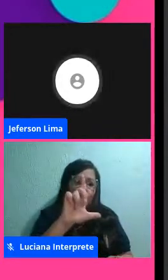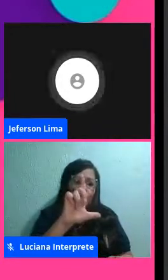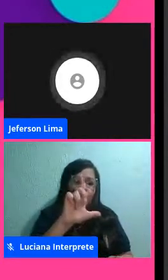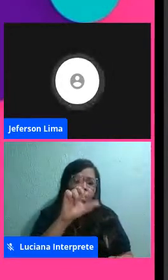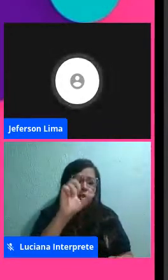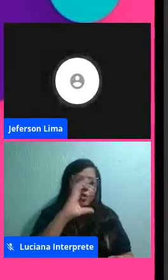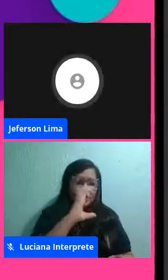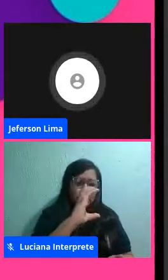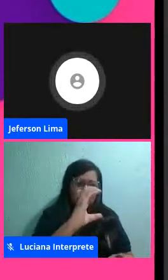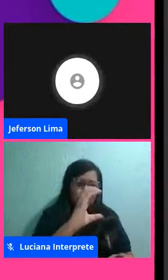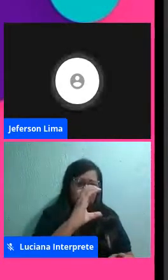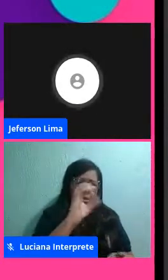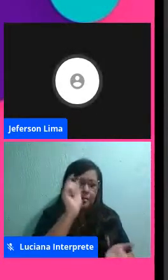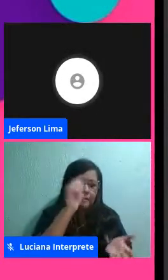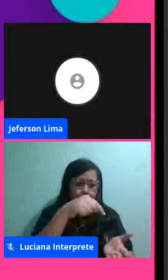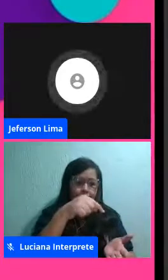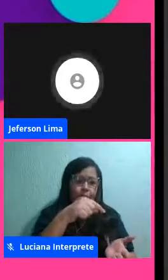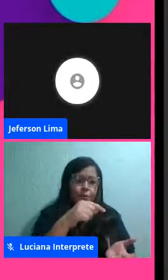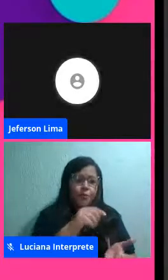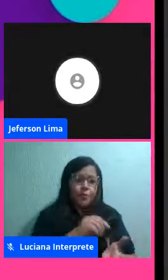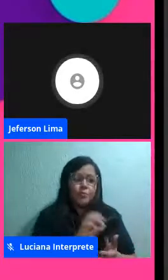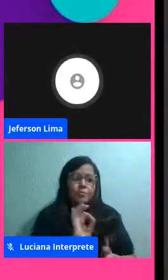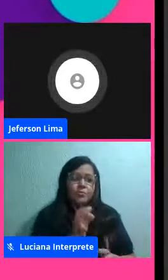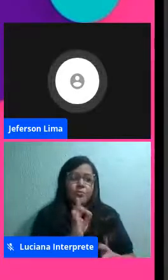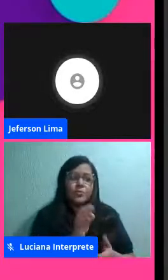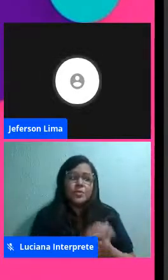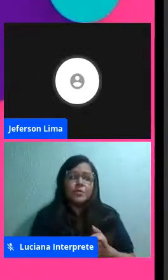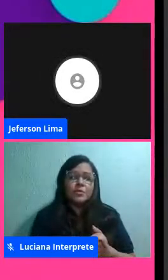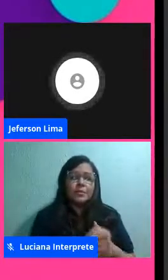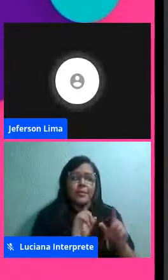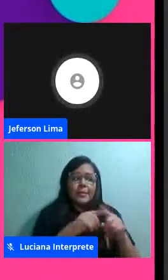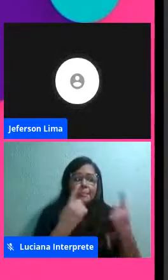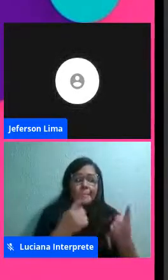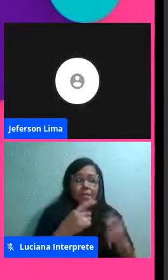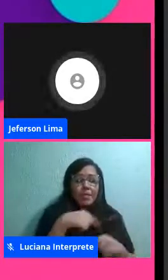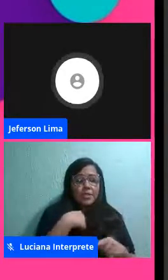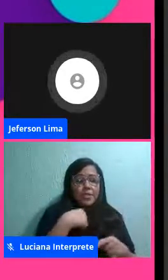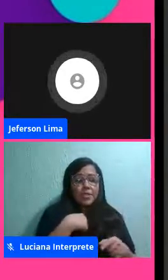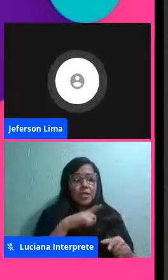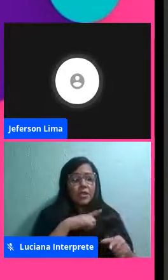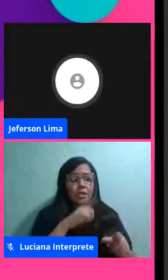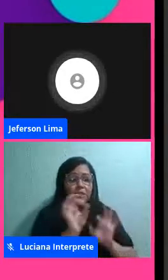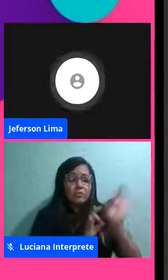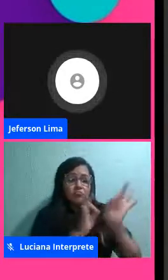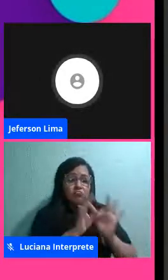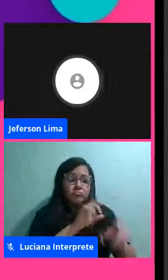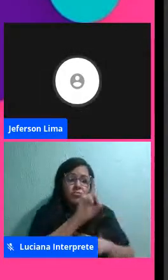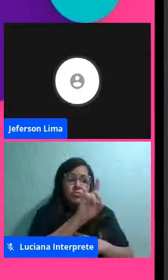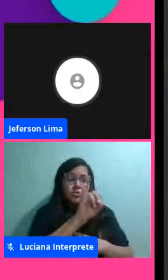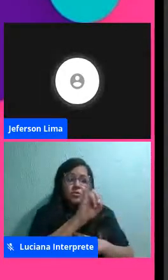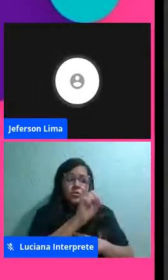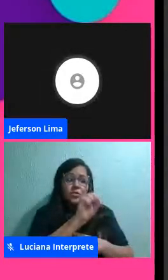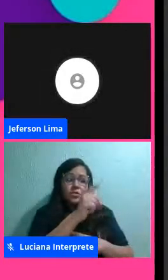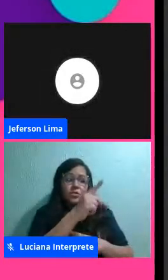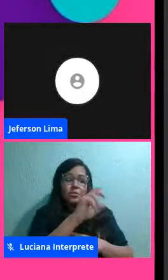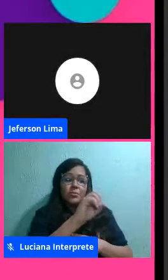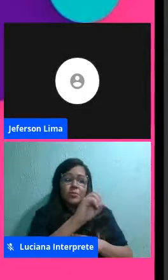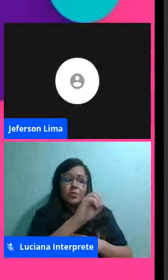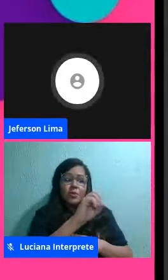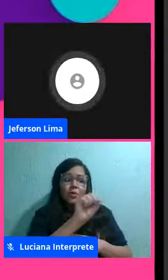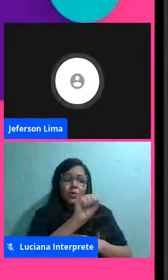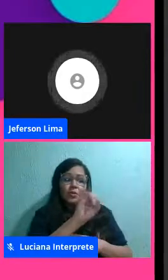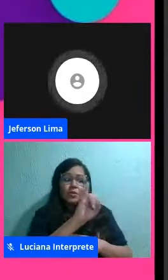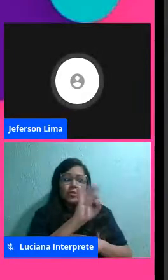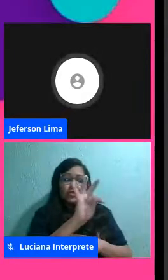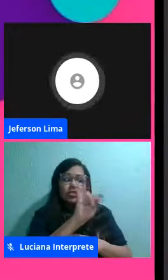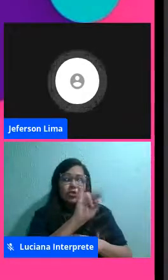Dentro de dispositivos? Não, a gente não tem dispositivos. A gente tem sensores, que foi o que a gente criou lá. A gente até criou lá um sensores alpha, mas eu não vou utilizar sensores mesmo. E